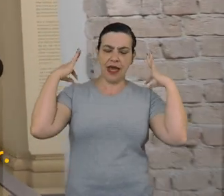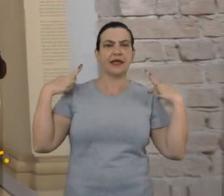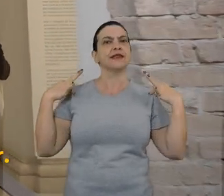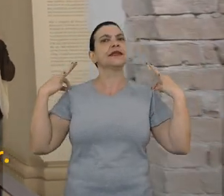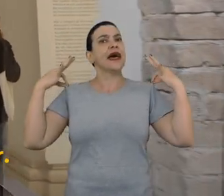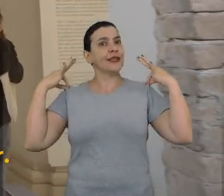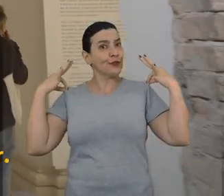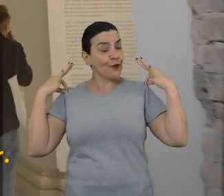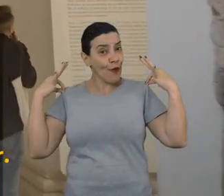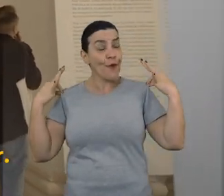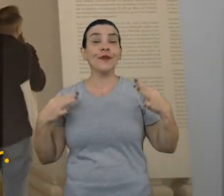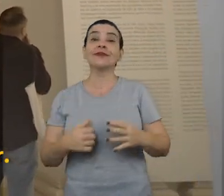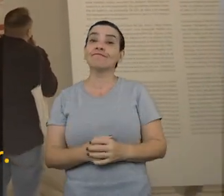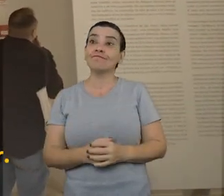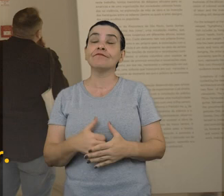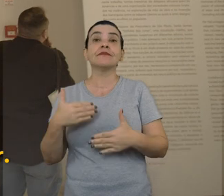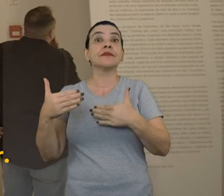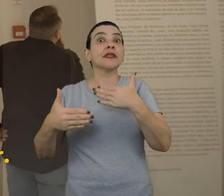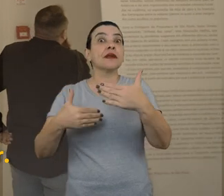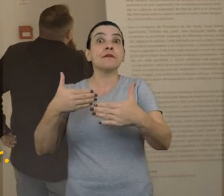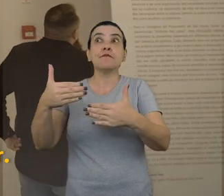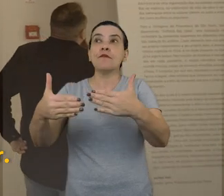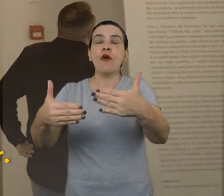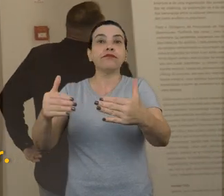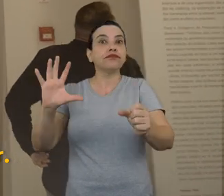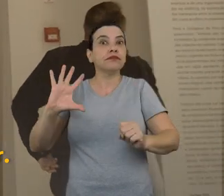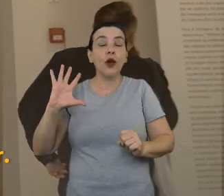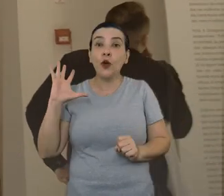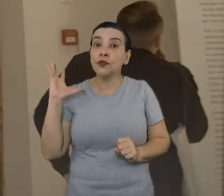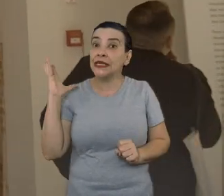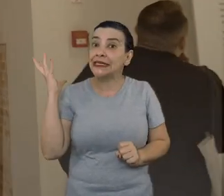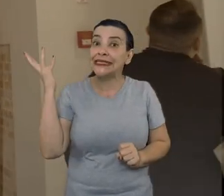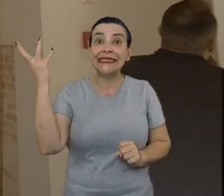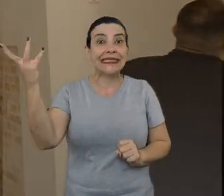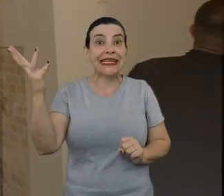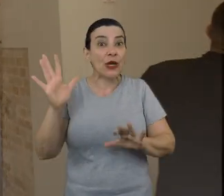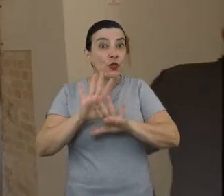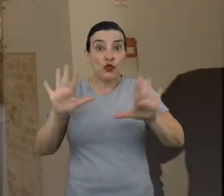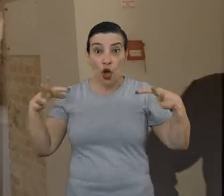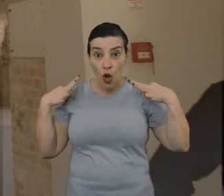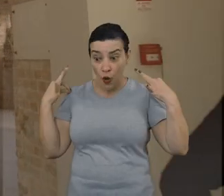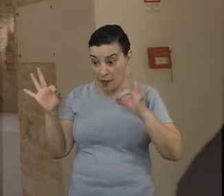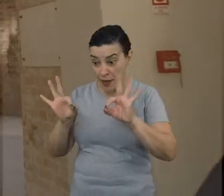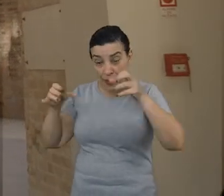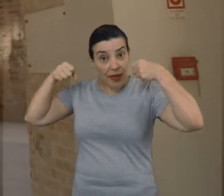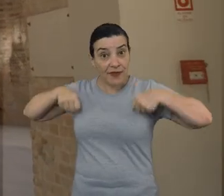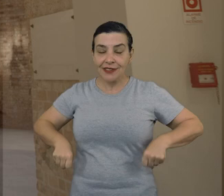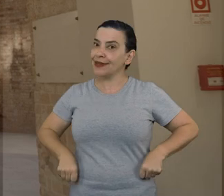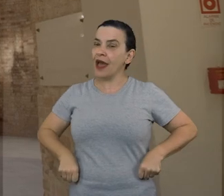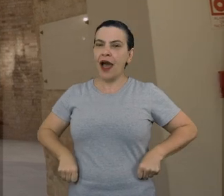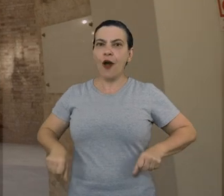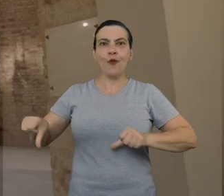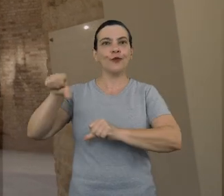isso depois foi tomando uma proporção que não era mais para vestir. Aí transformou nisso,